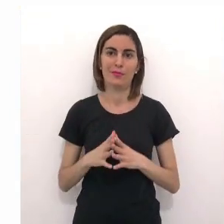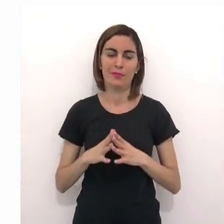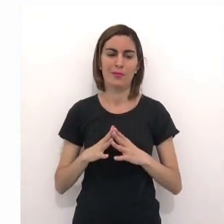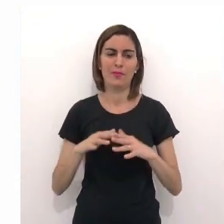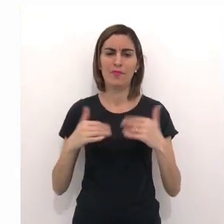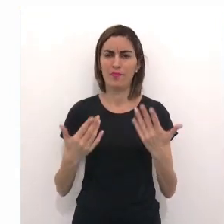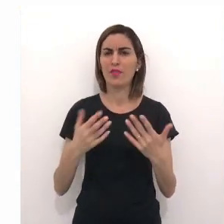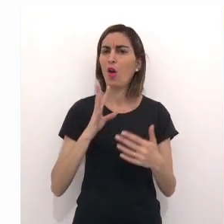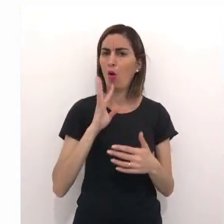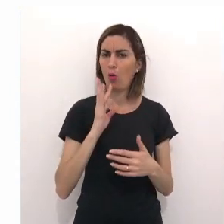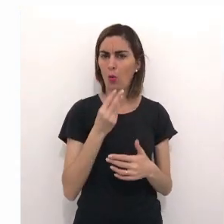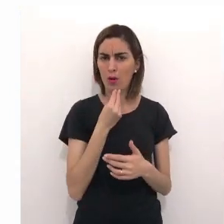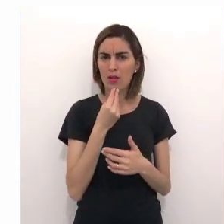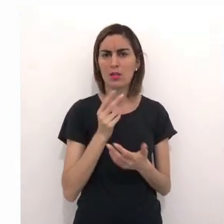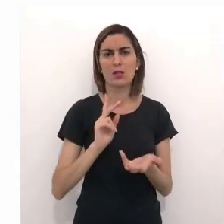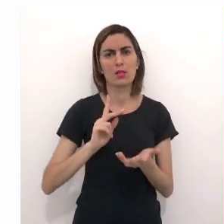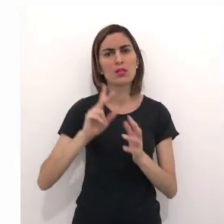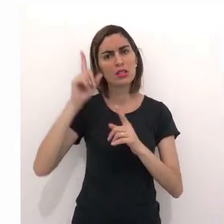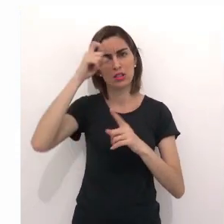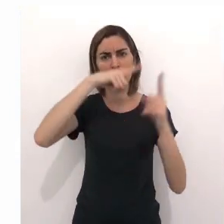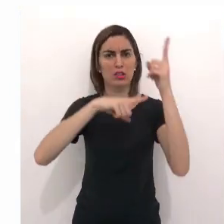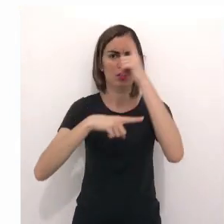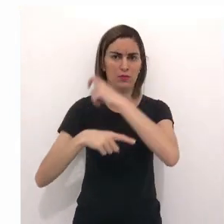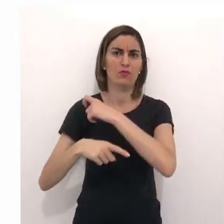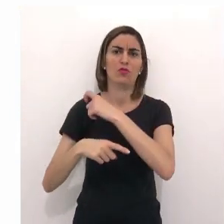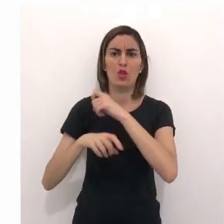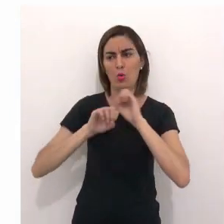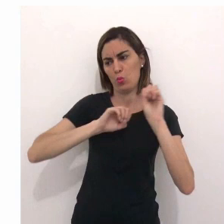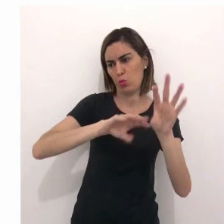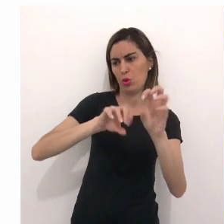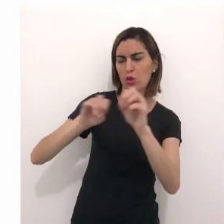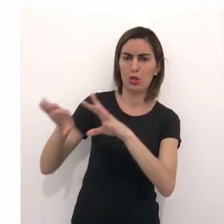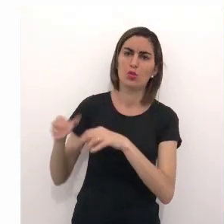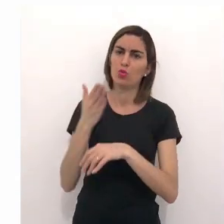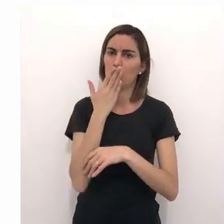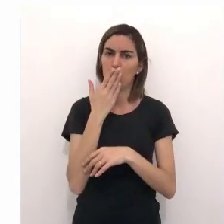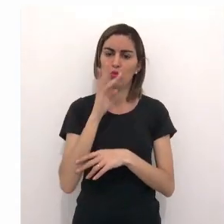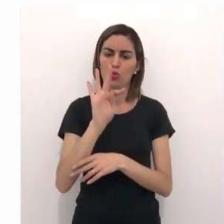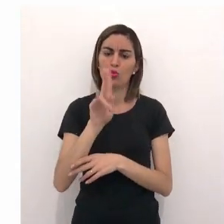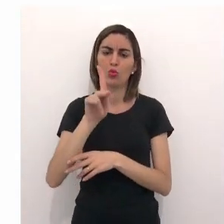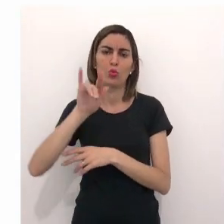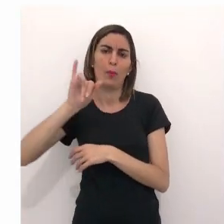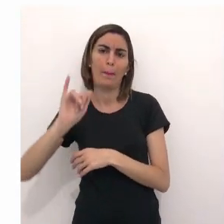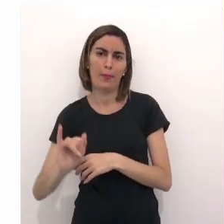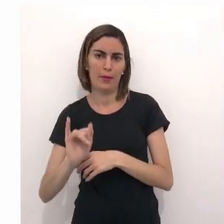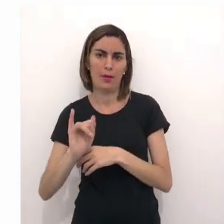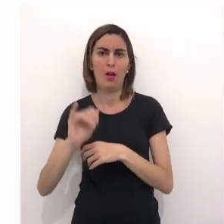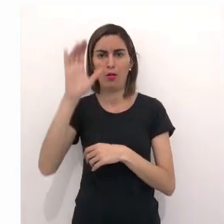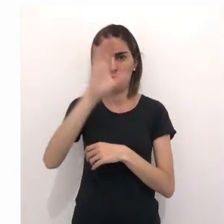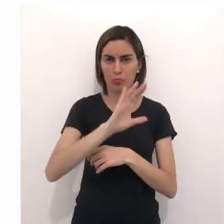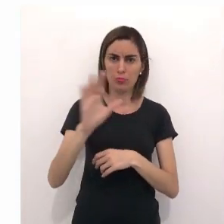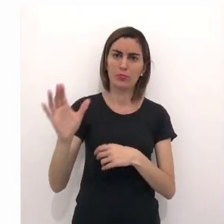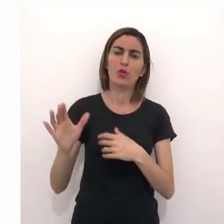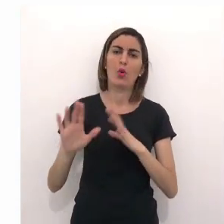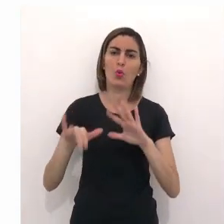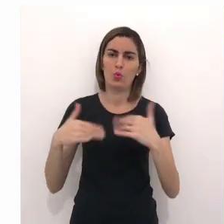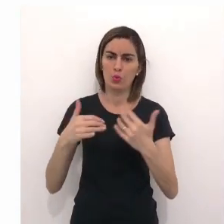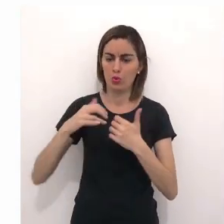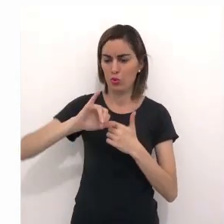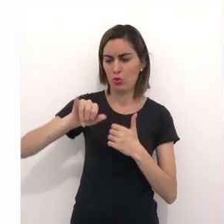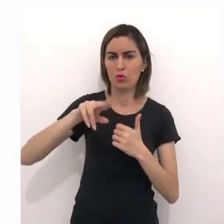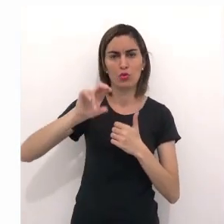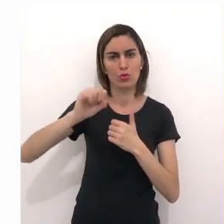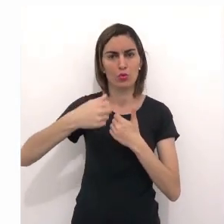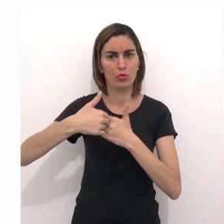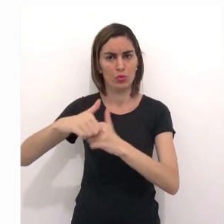Reconhecendo as sérias dificuldades em converter os tupinambás ao cristianismo católico, os jesuítas